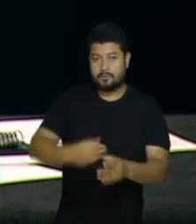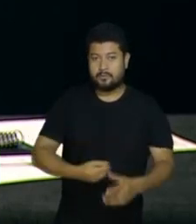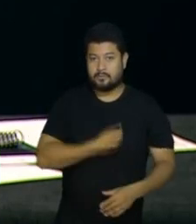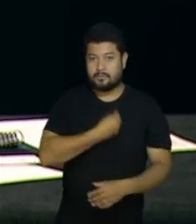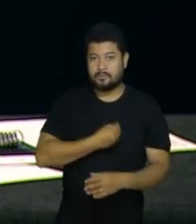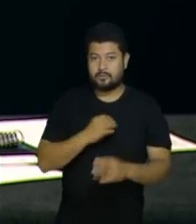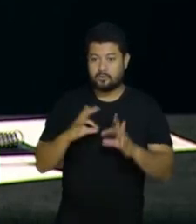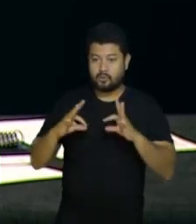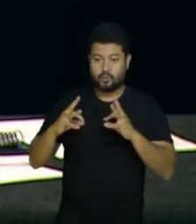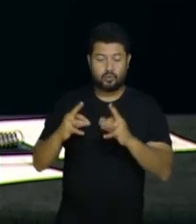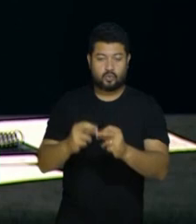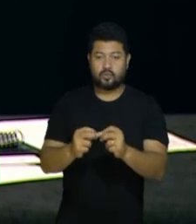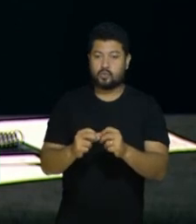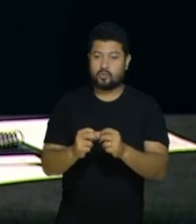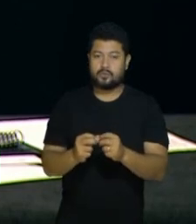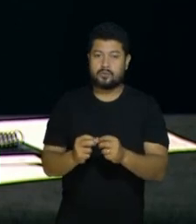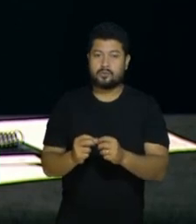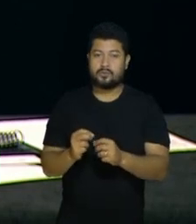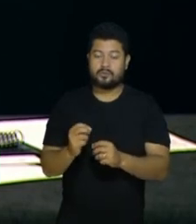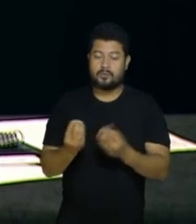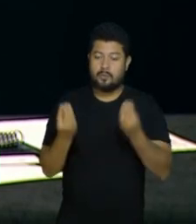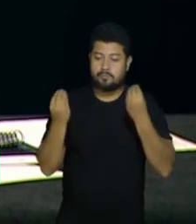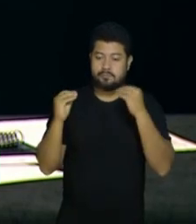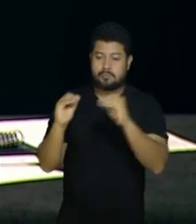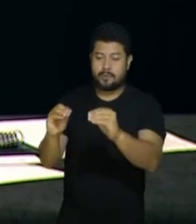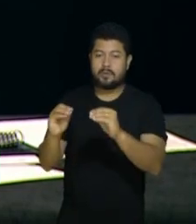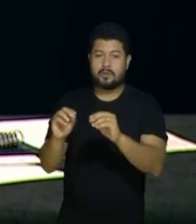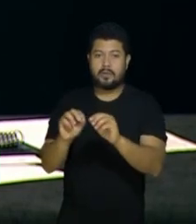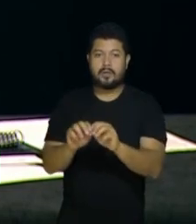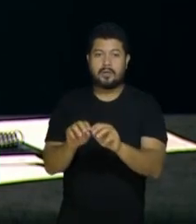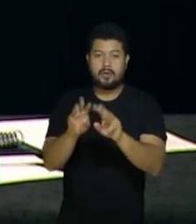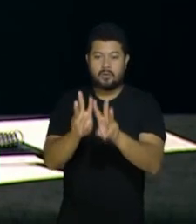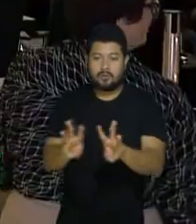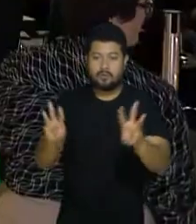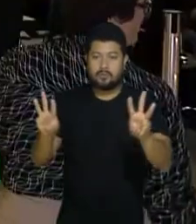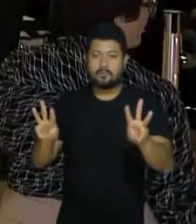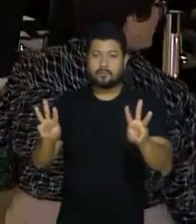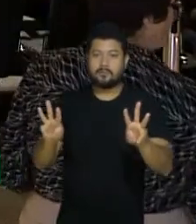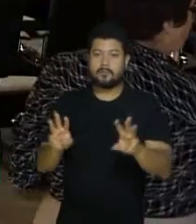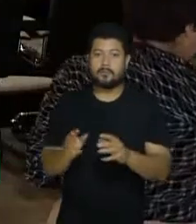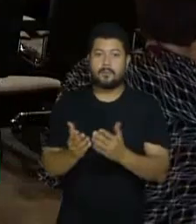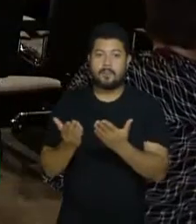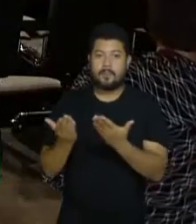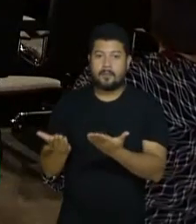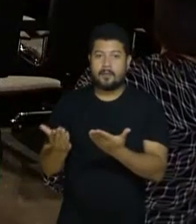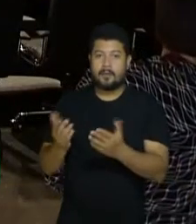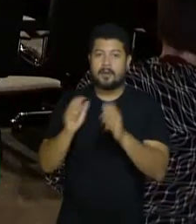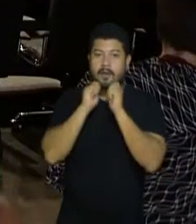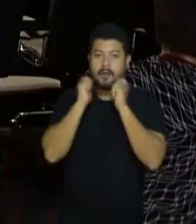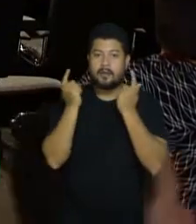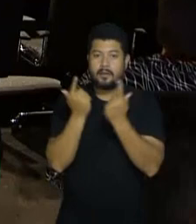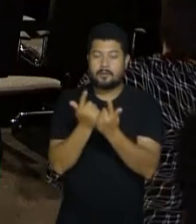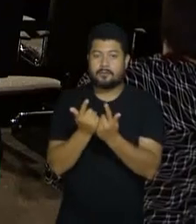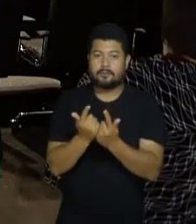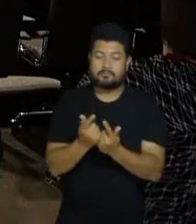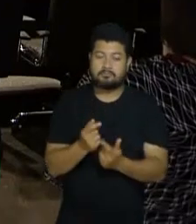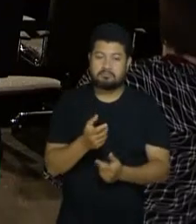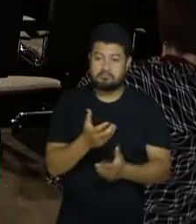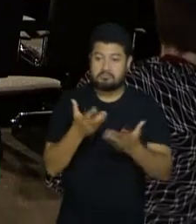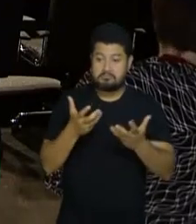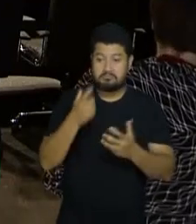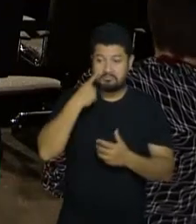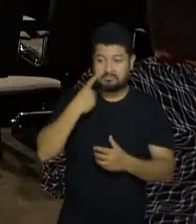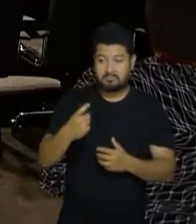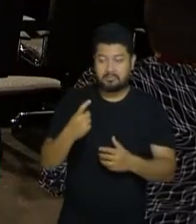elas disponíveis no portal da Assembleia Legislativa para que o catarinense ou a pessoa que tiver interesse possa pesquisar e